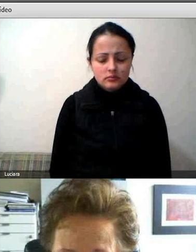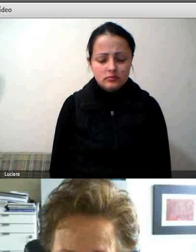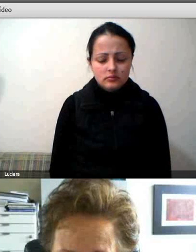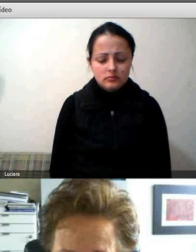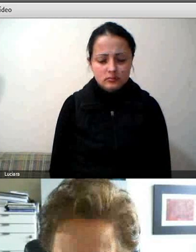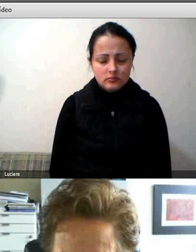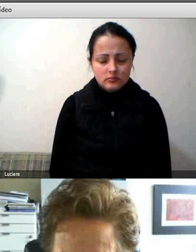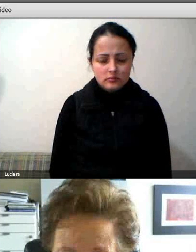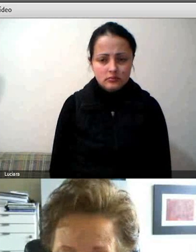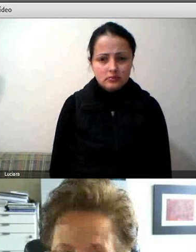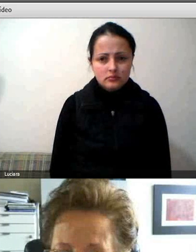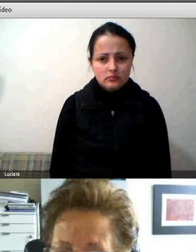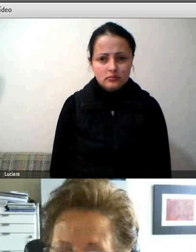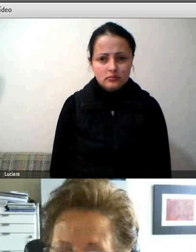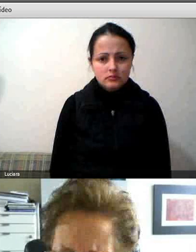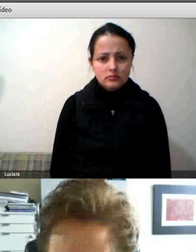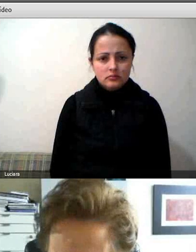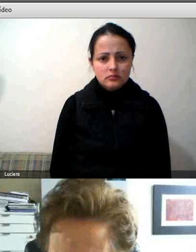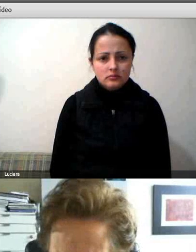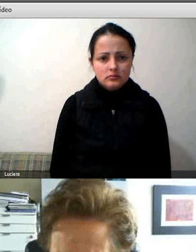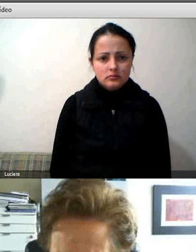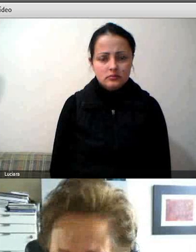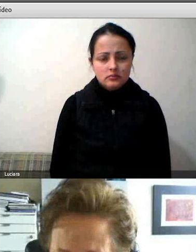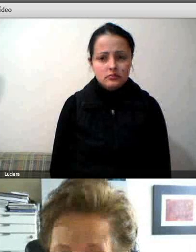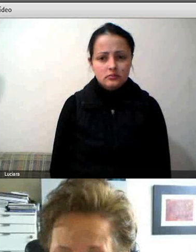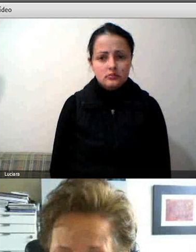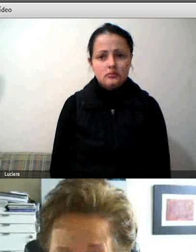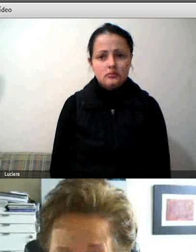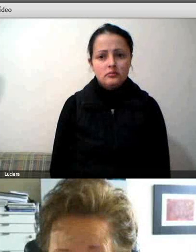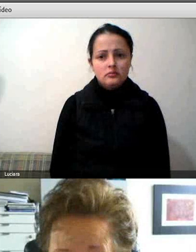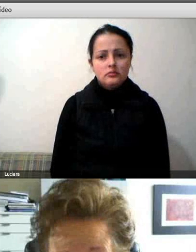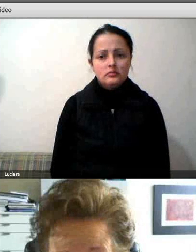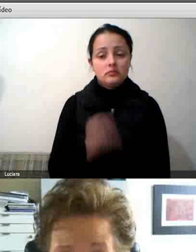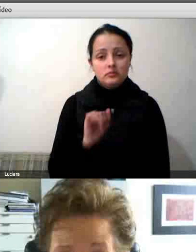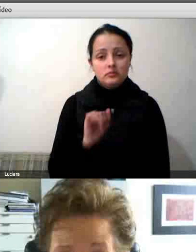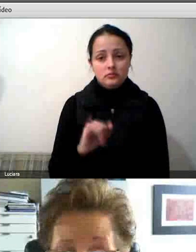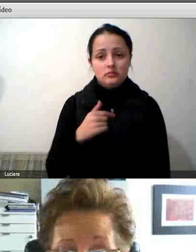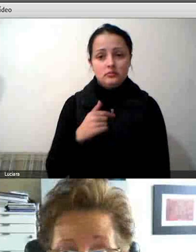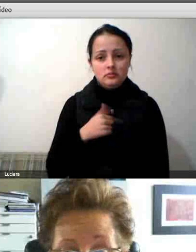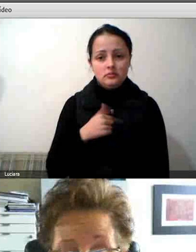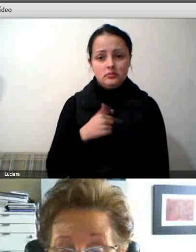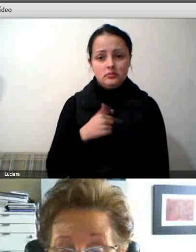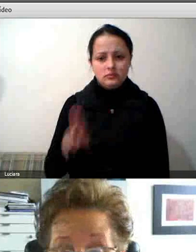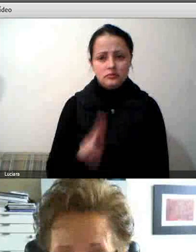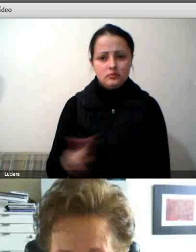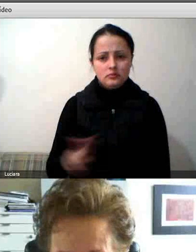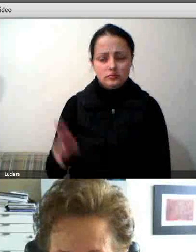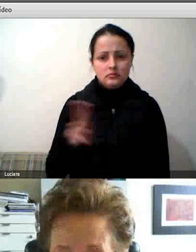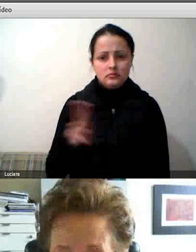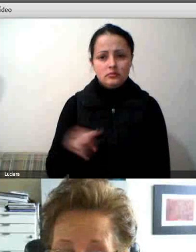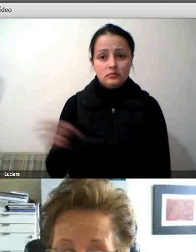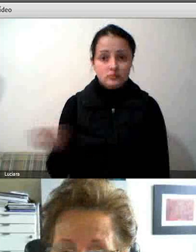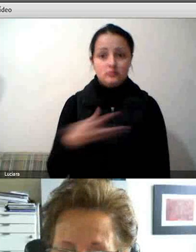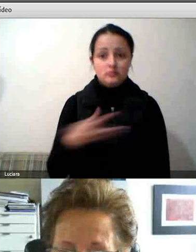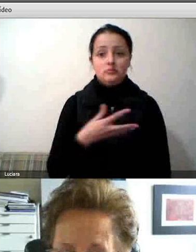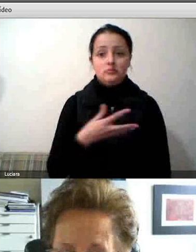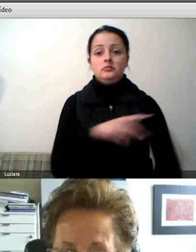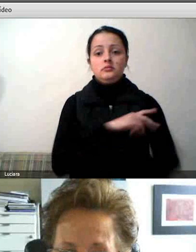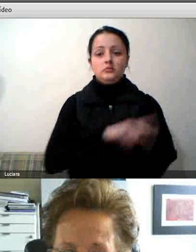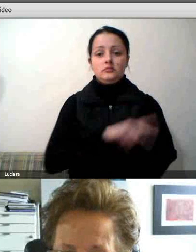do Piaget. Mas leiam pouco, porque ele é muito complexo e muito inovador, muito novo.